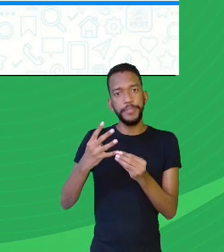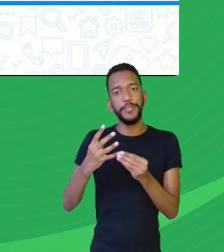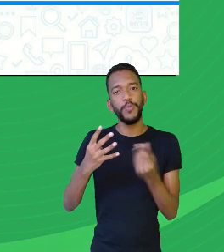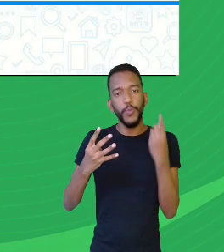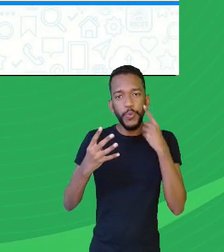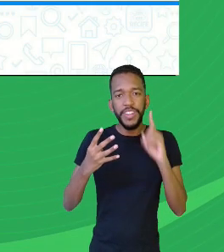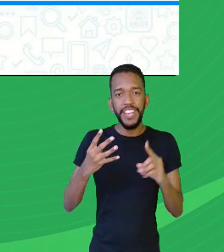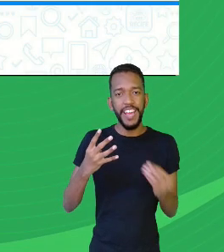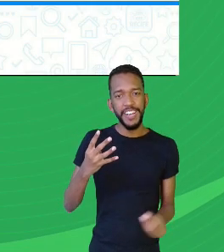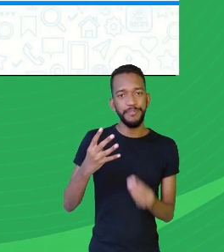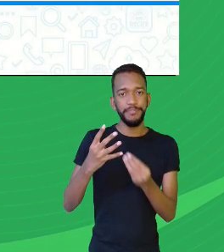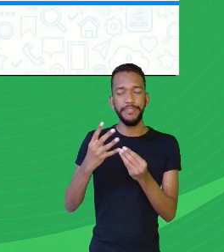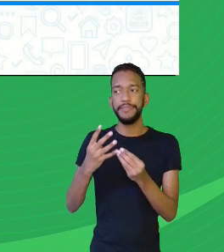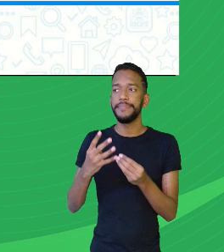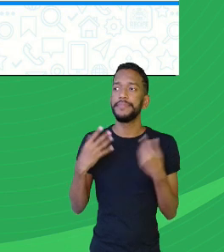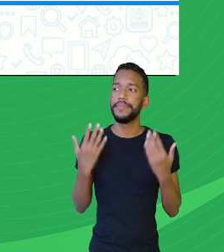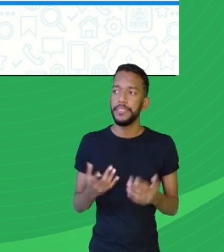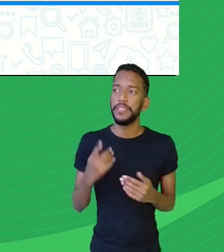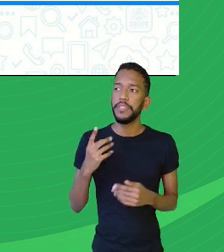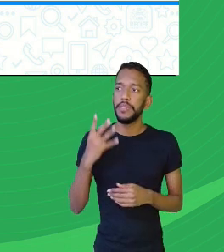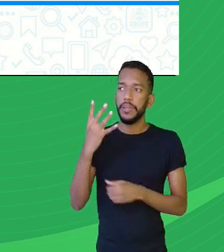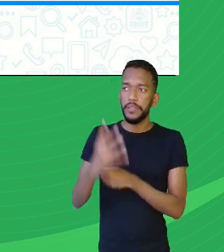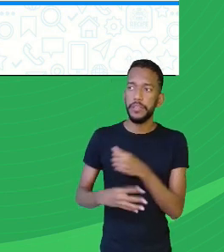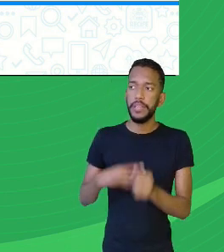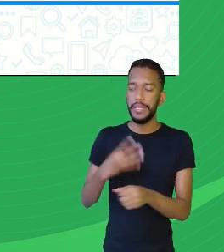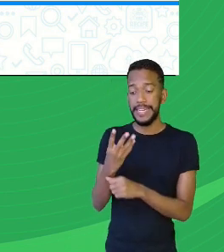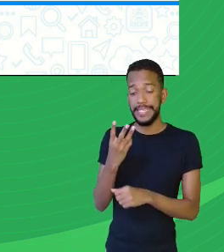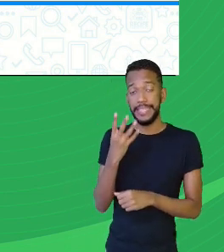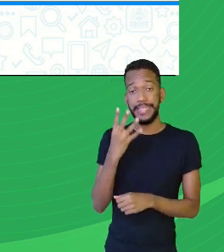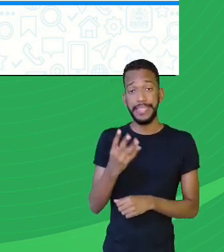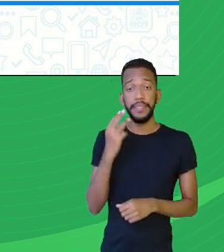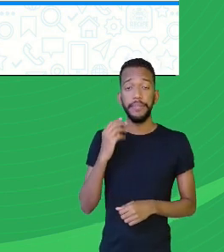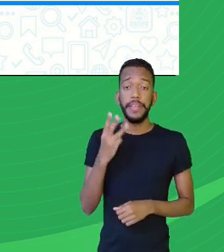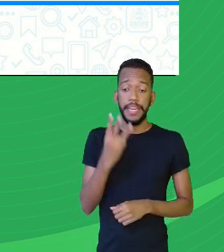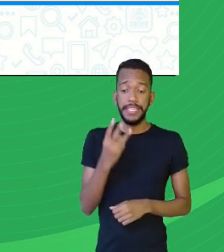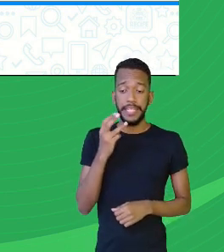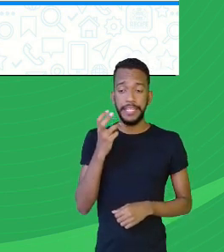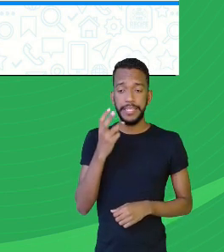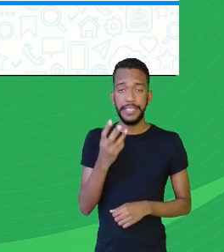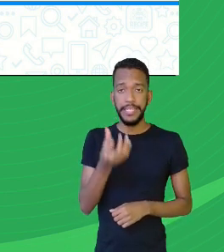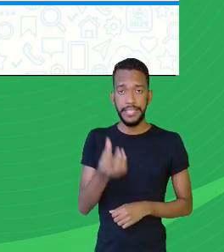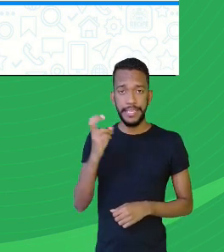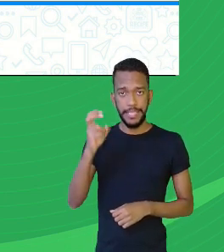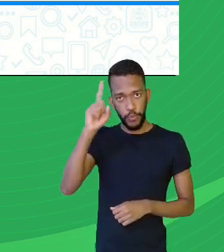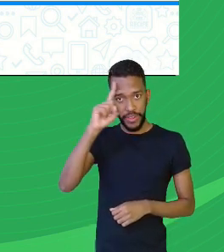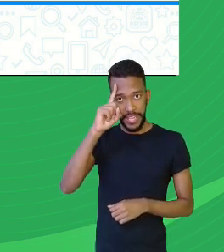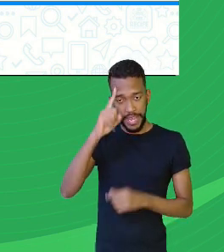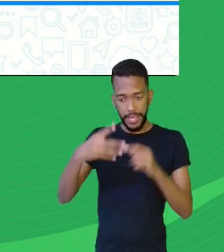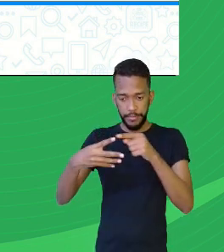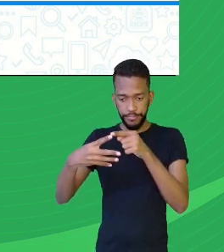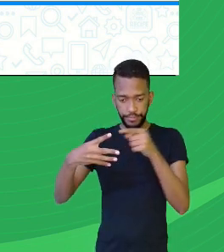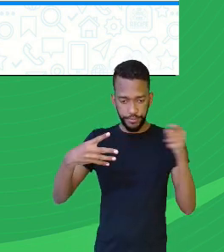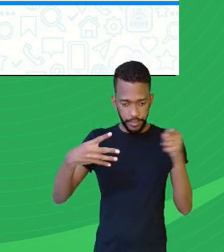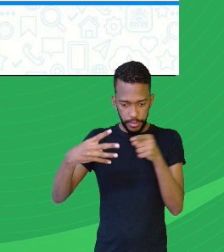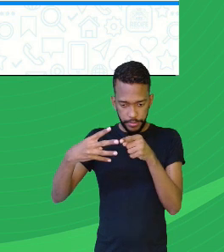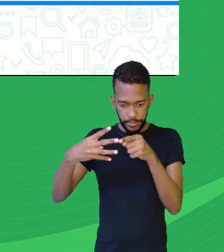cada 4 anos, o ano deixa de ter 365 dias e vai ter